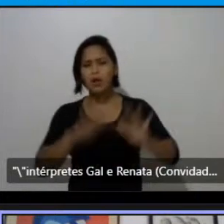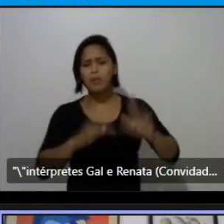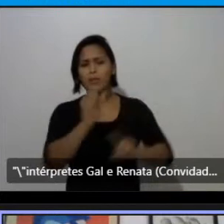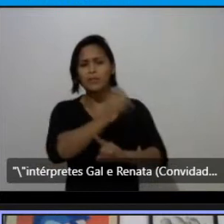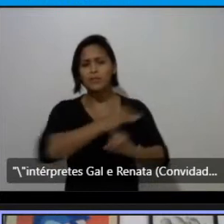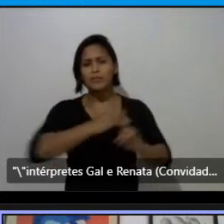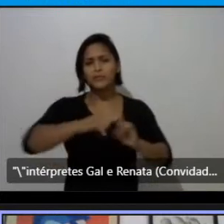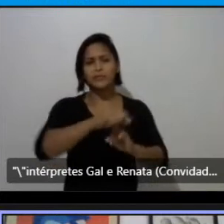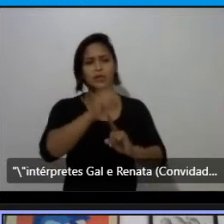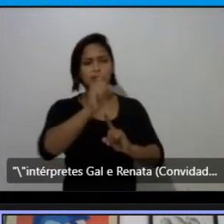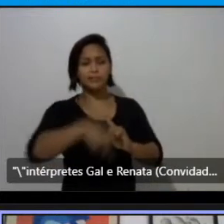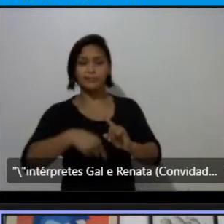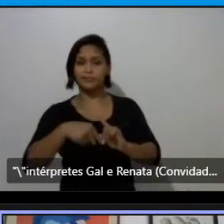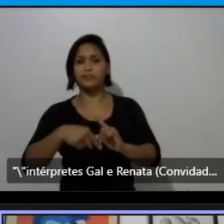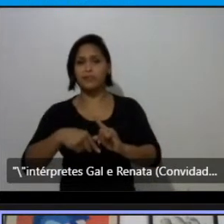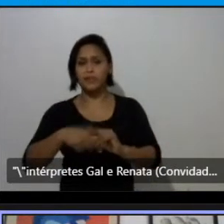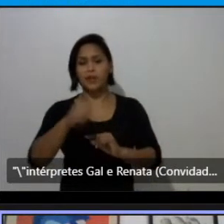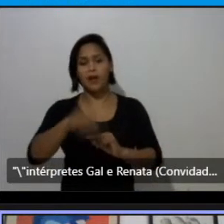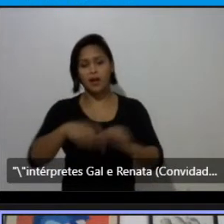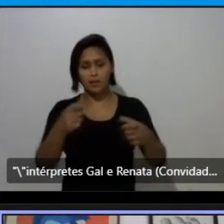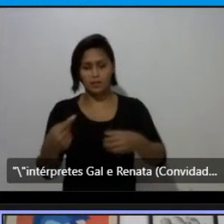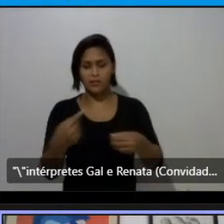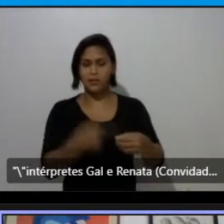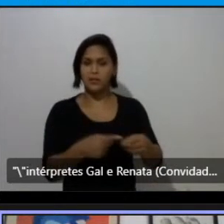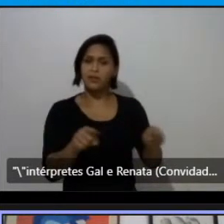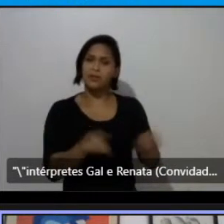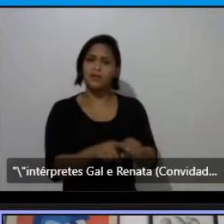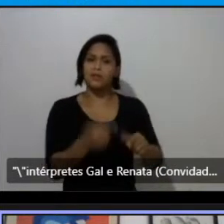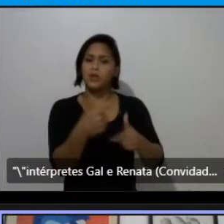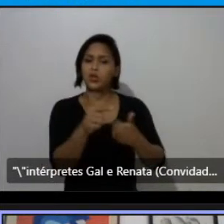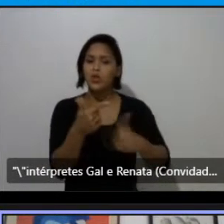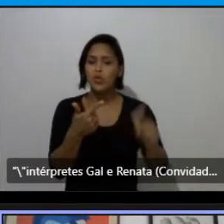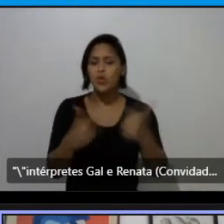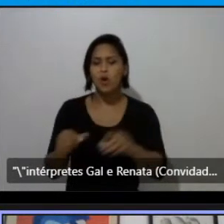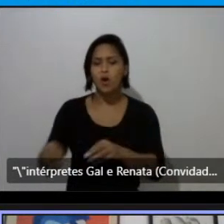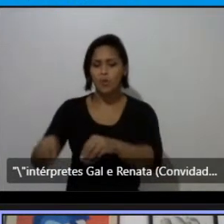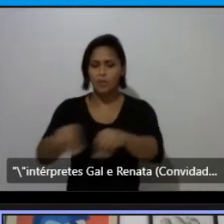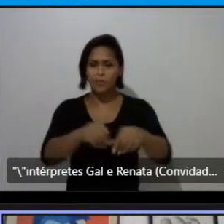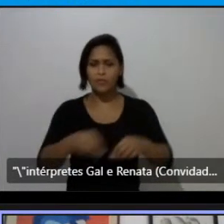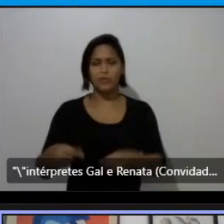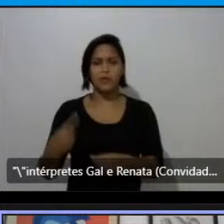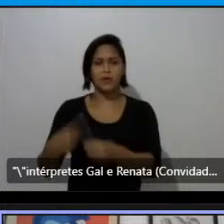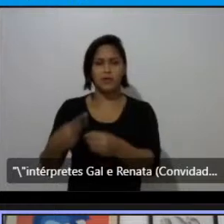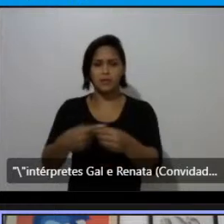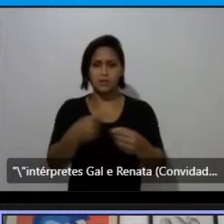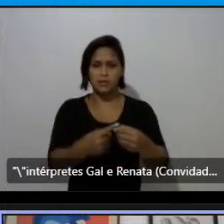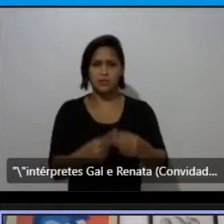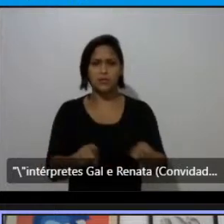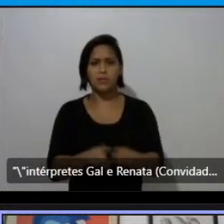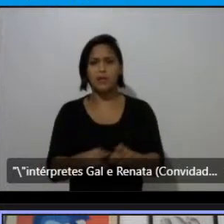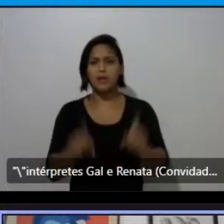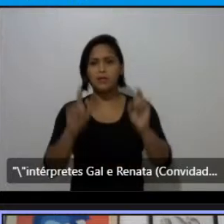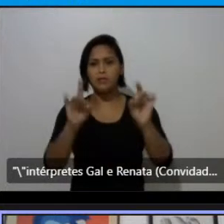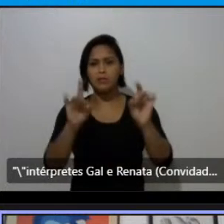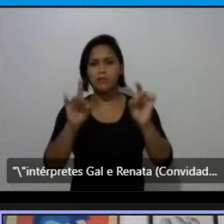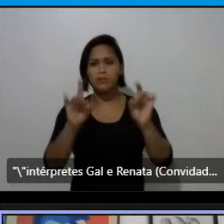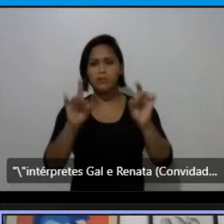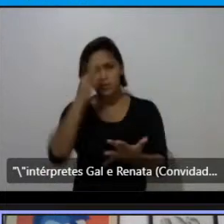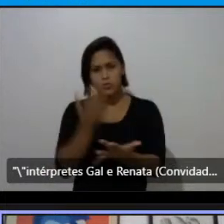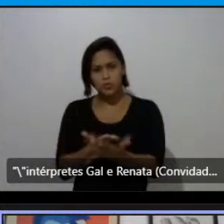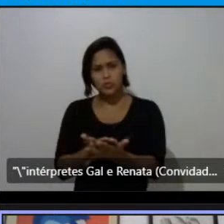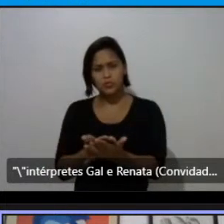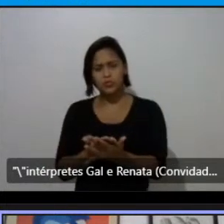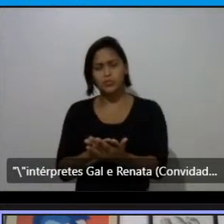sociais, não só aqui na nossa região, né, como também outras territorialidades, até porque uma das perspectivas é